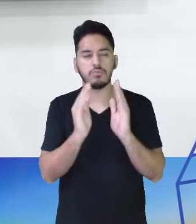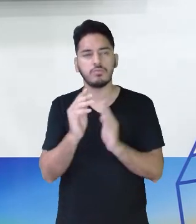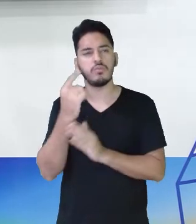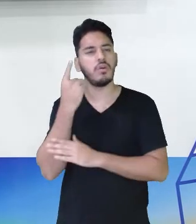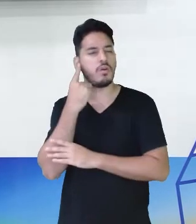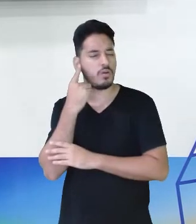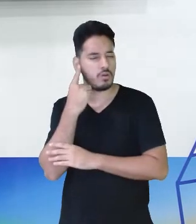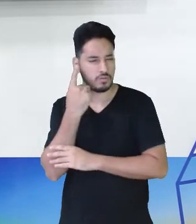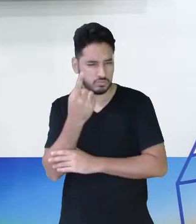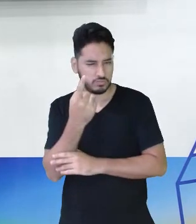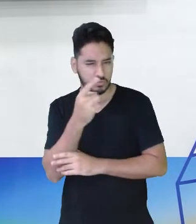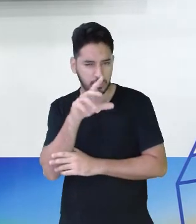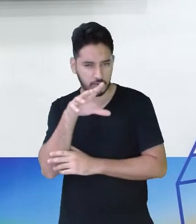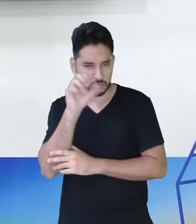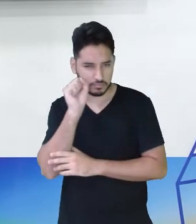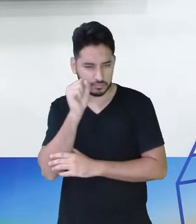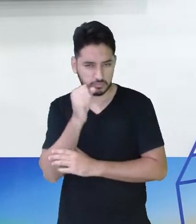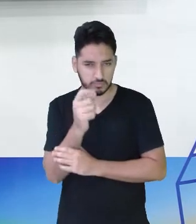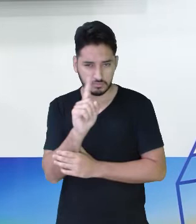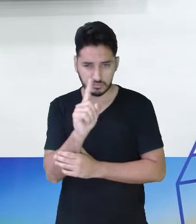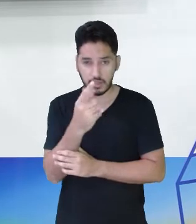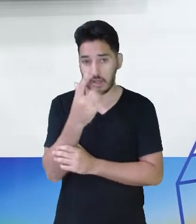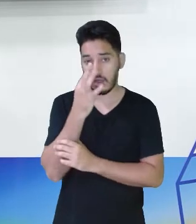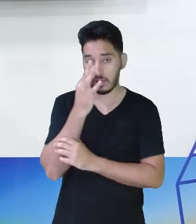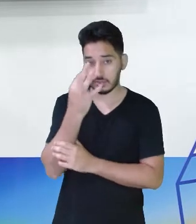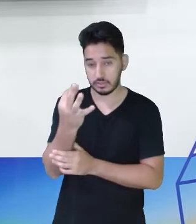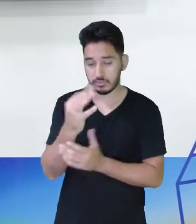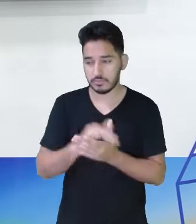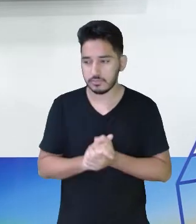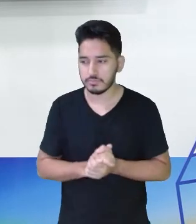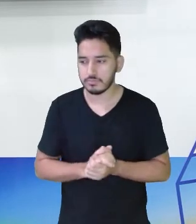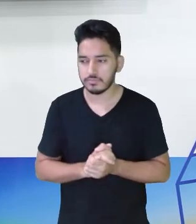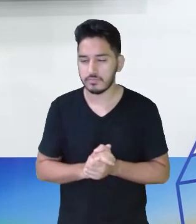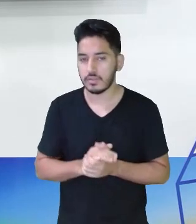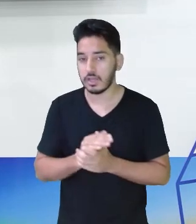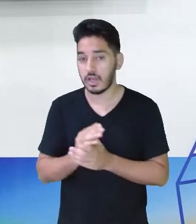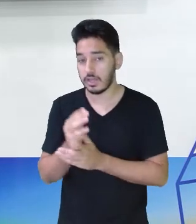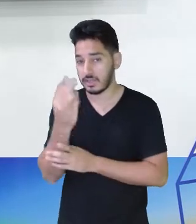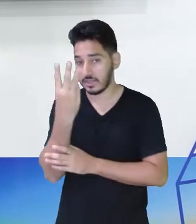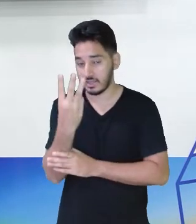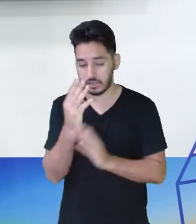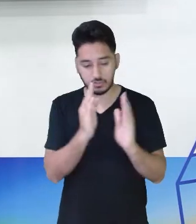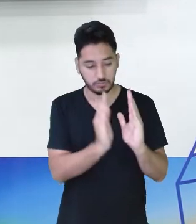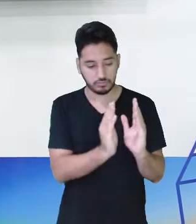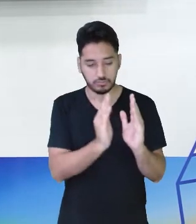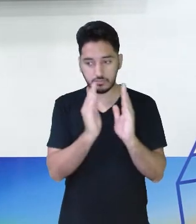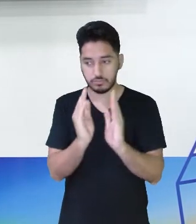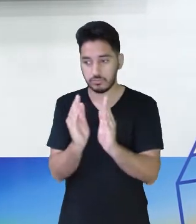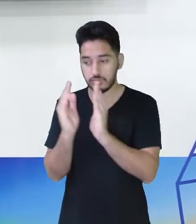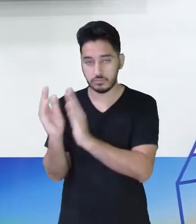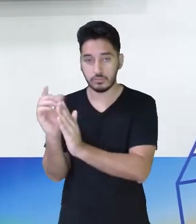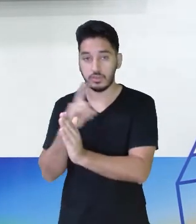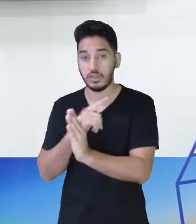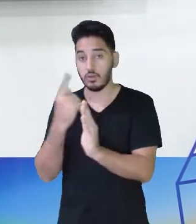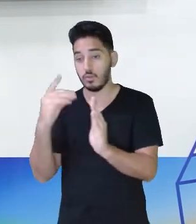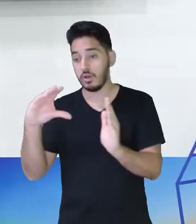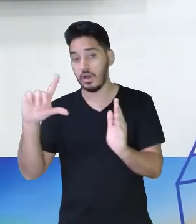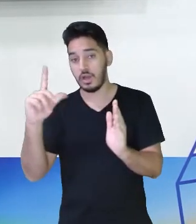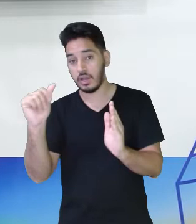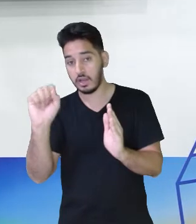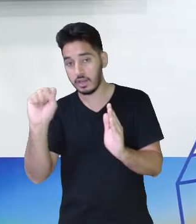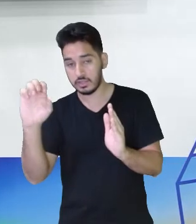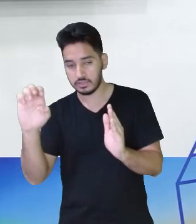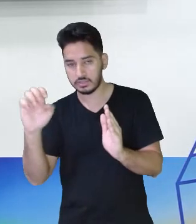uma coisa. A cada 3 ordens, eu tenho uma classe.